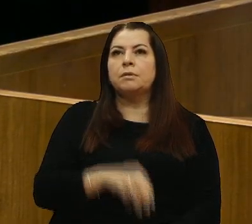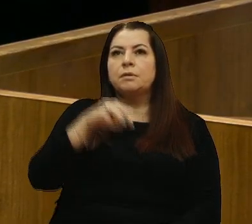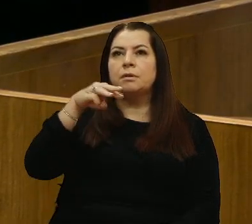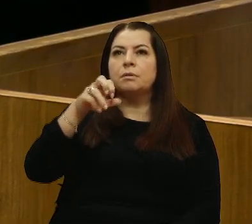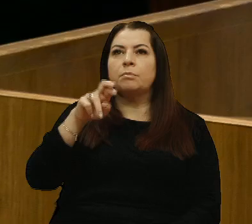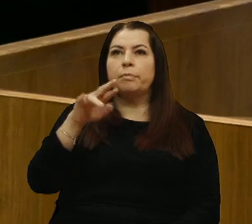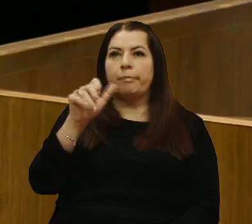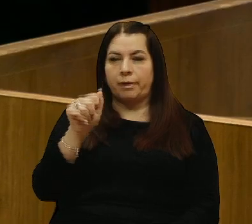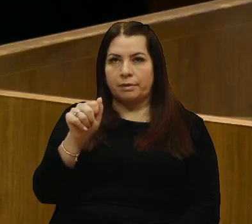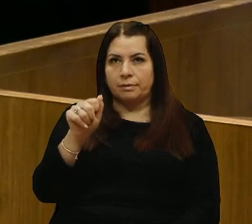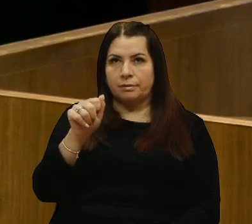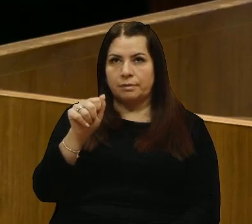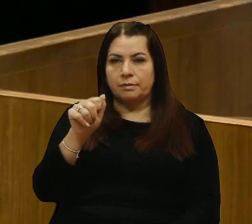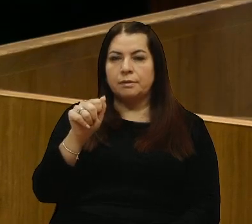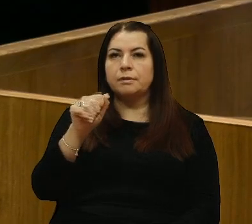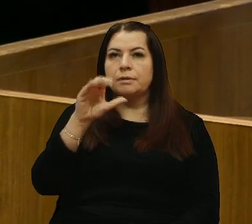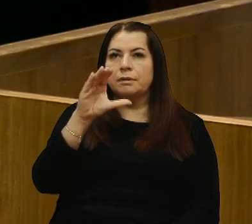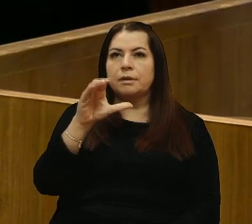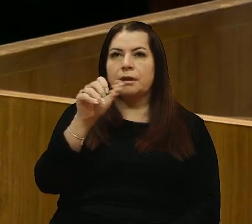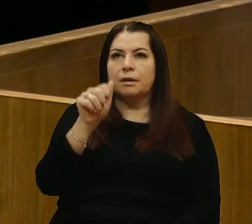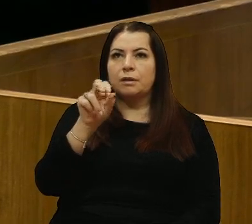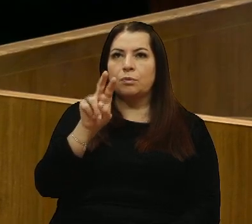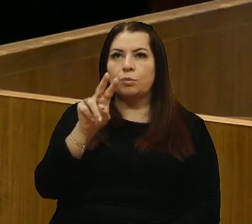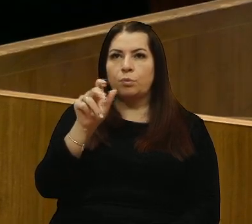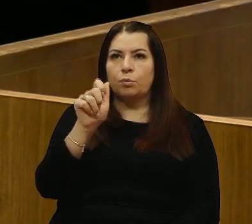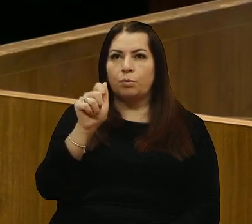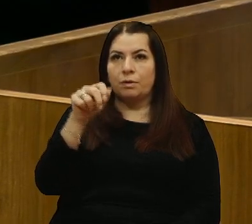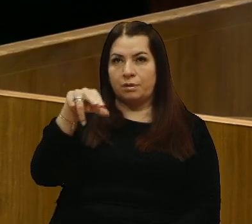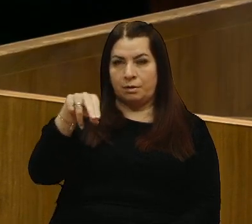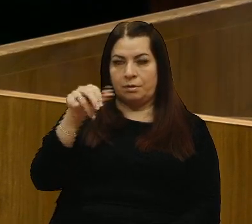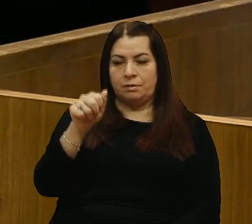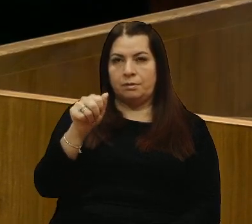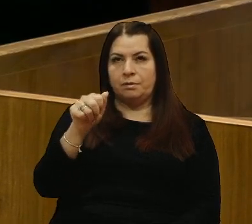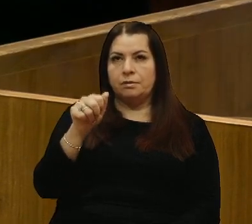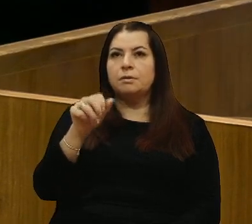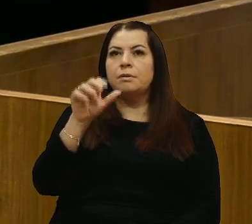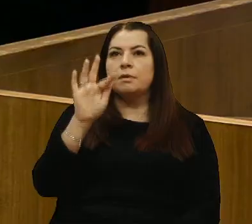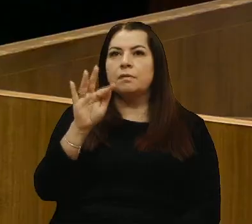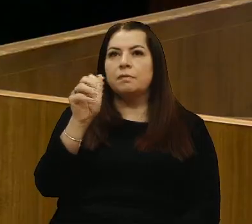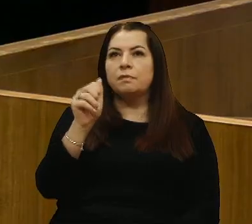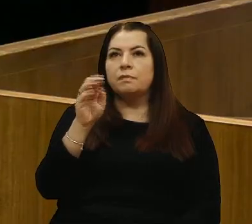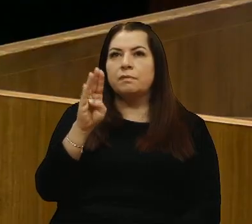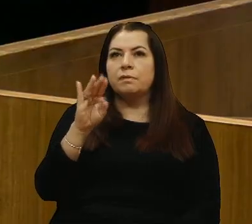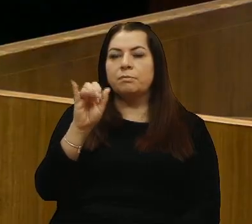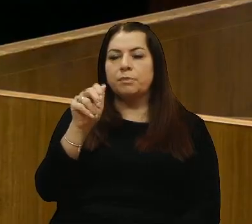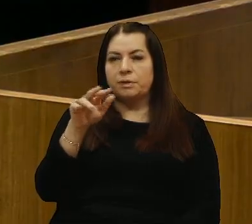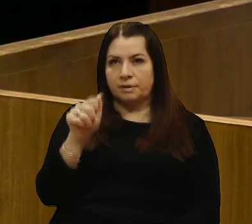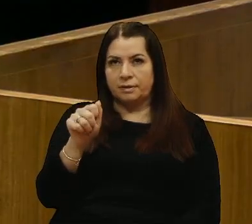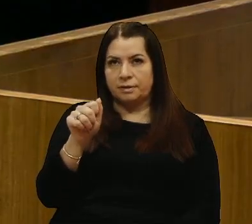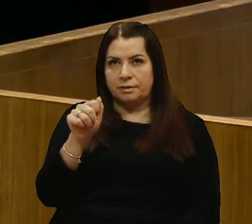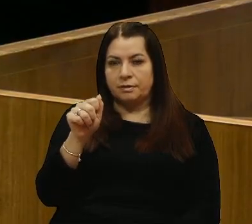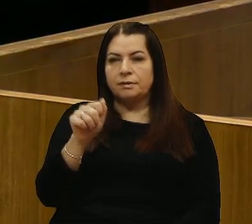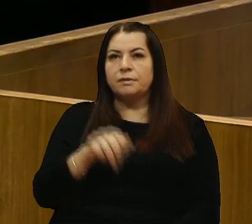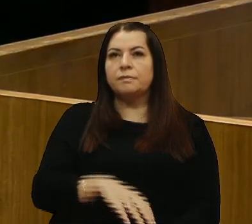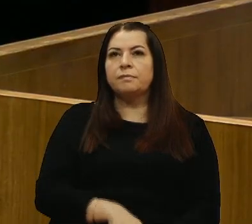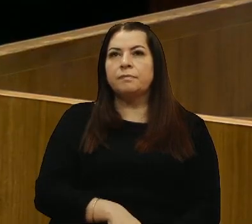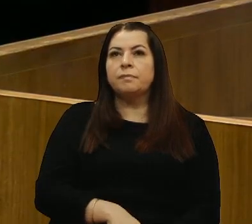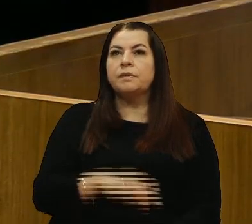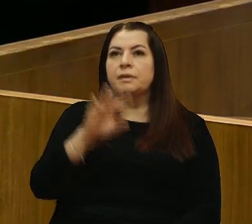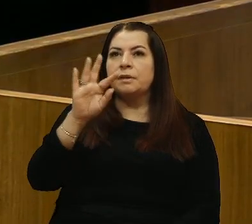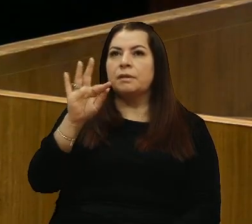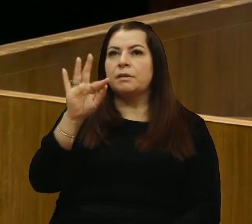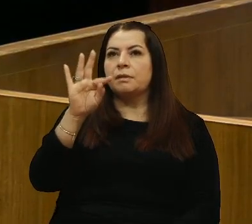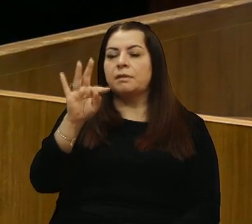Marta Costa, Cauana Baldez Pires, Fabiana Moraes dos Santos,